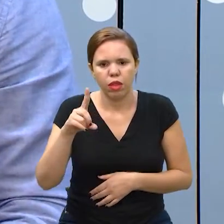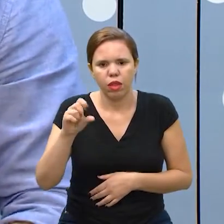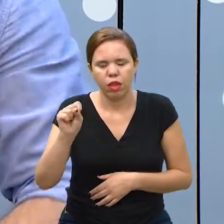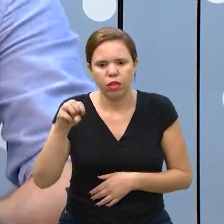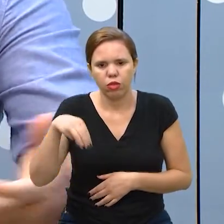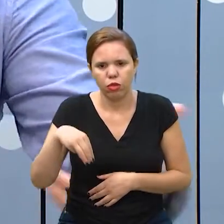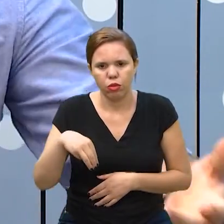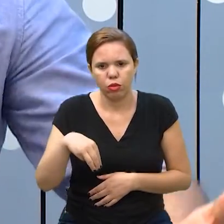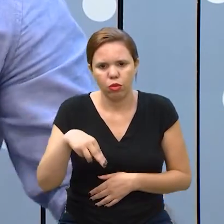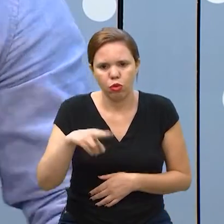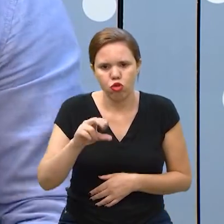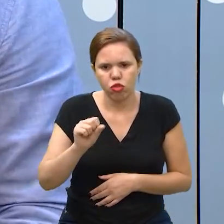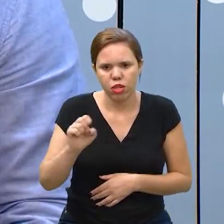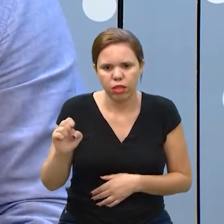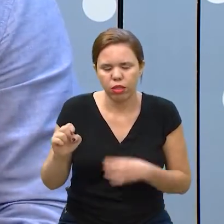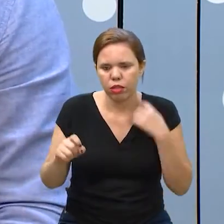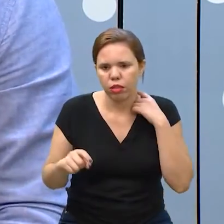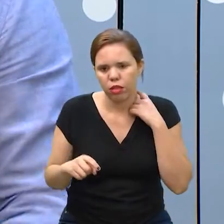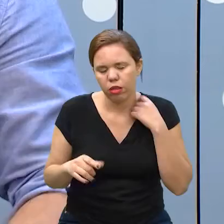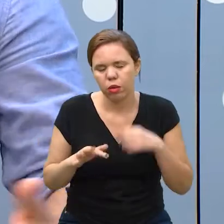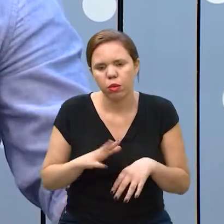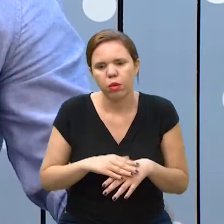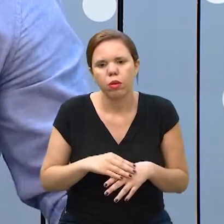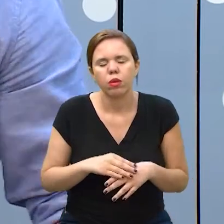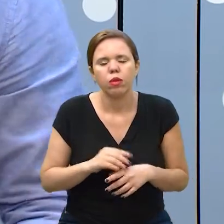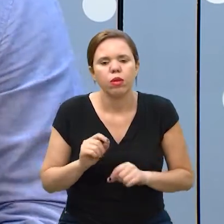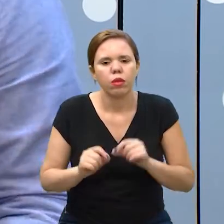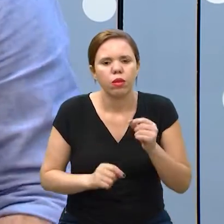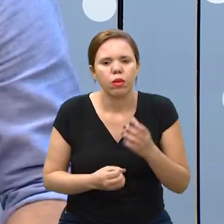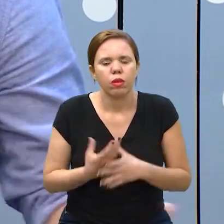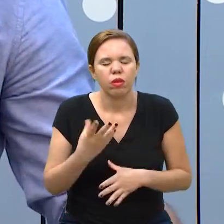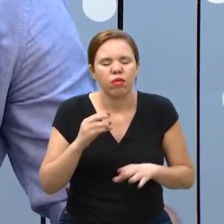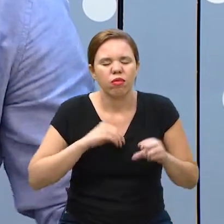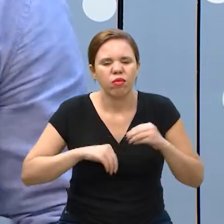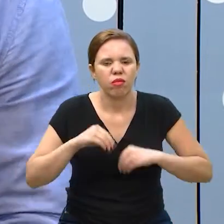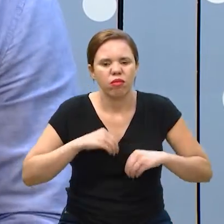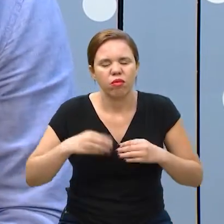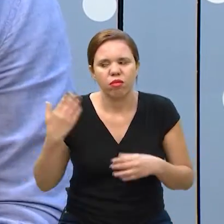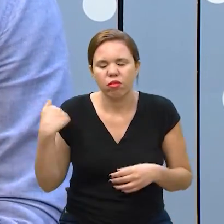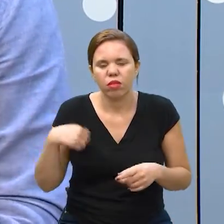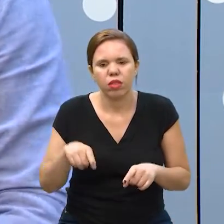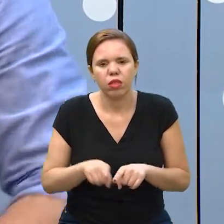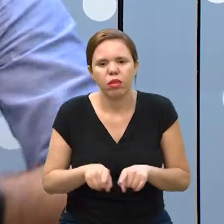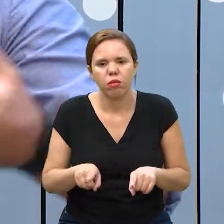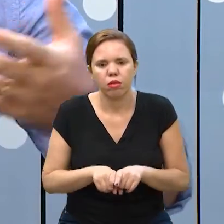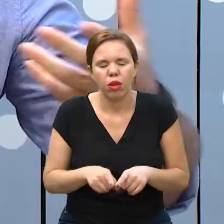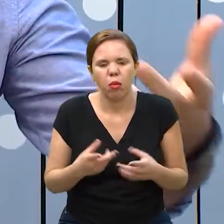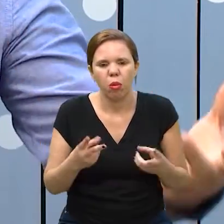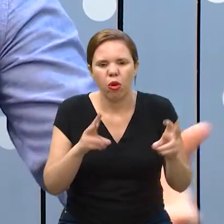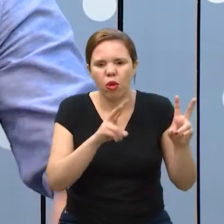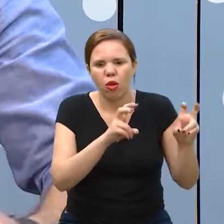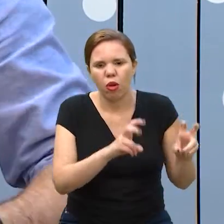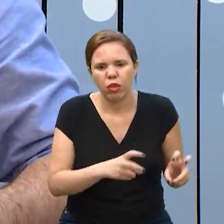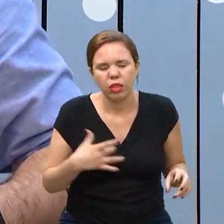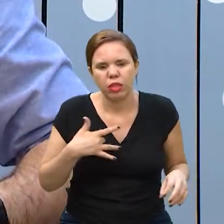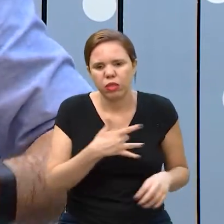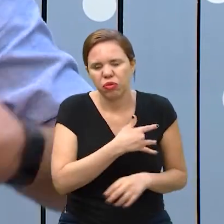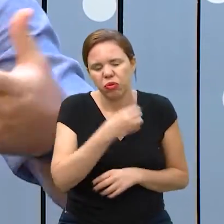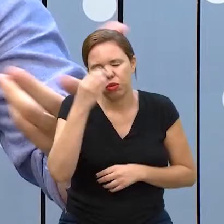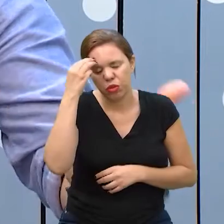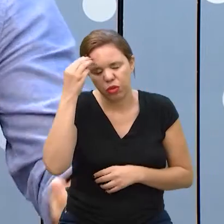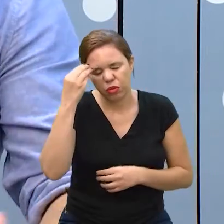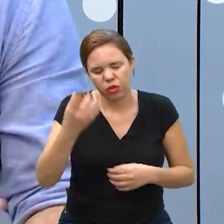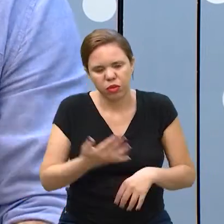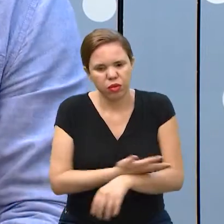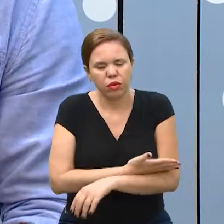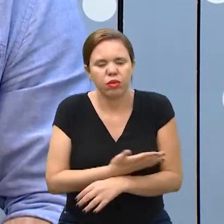Que acabou expondo um pouco a sua situação, a sua doença que ele estava deprimido, né? E também um pouco de tabu, né? Falar um pouco sobre saúde